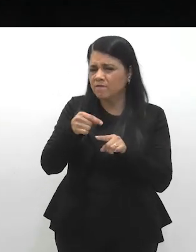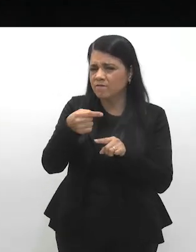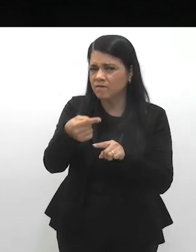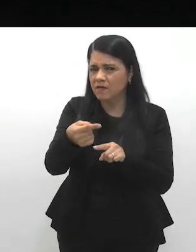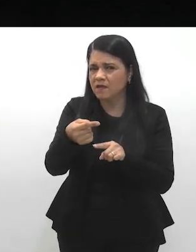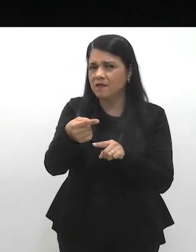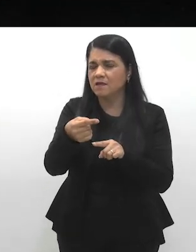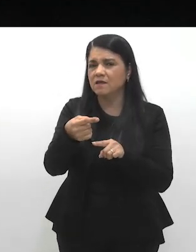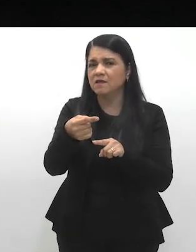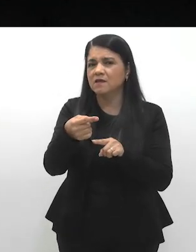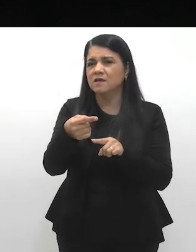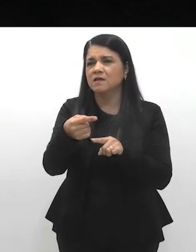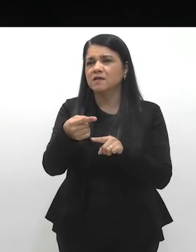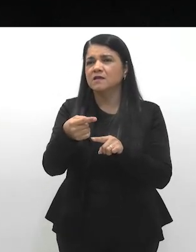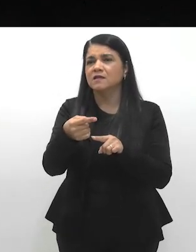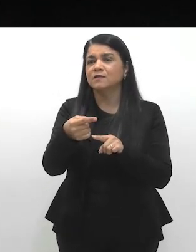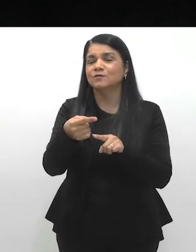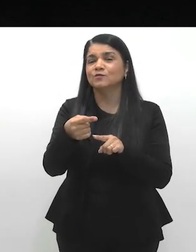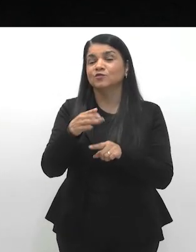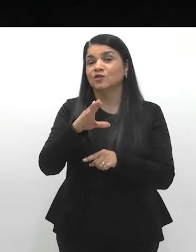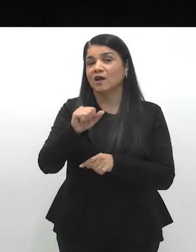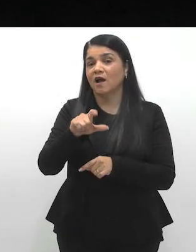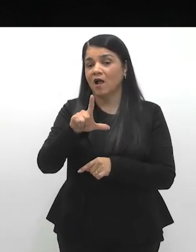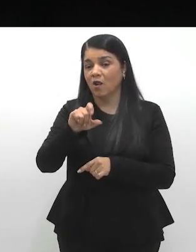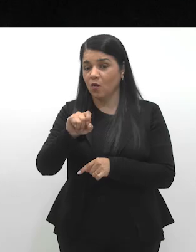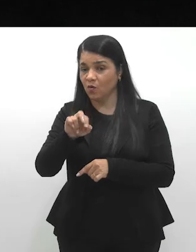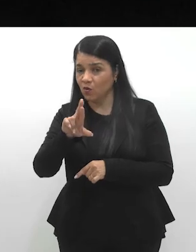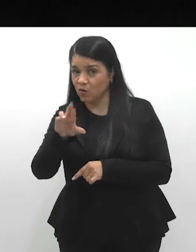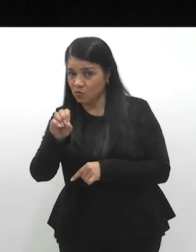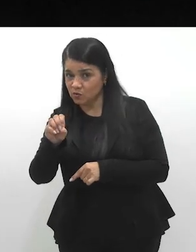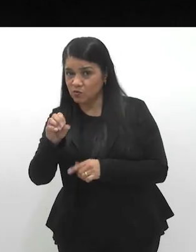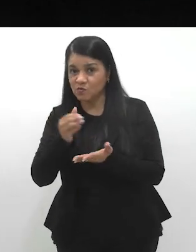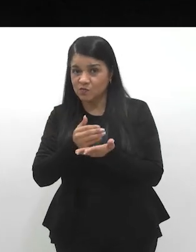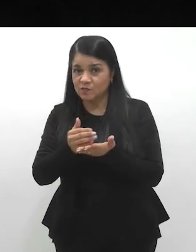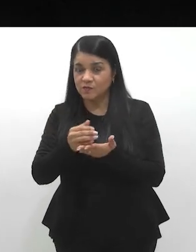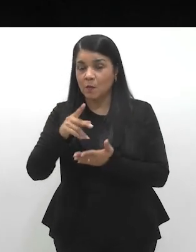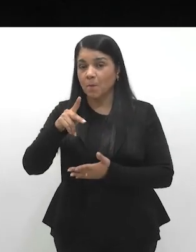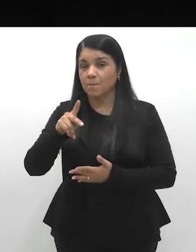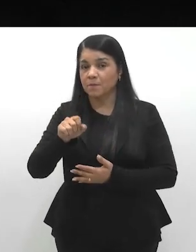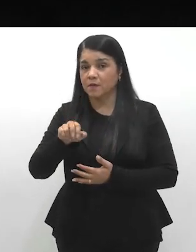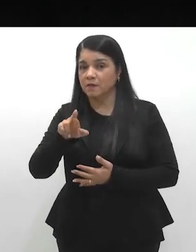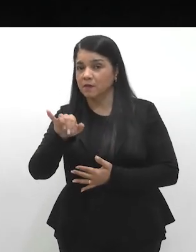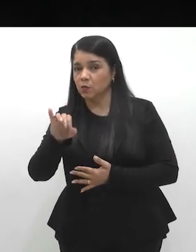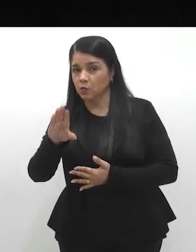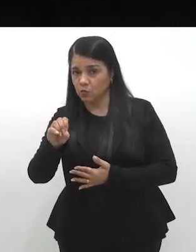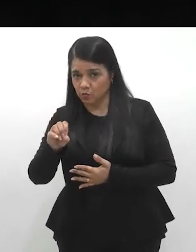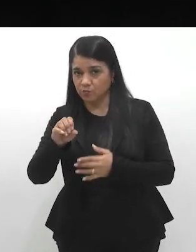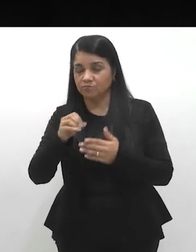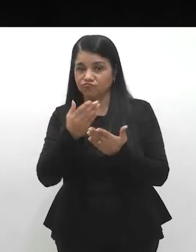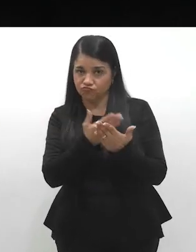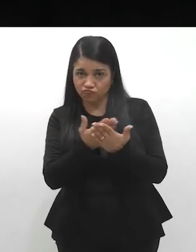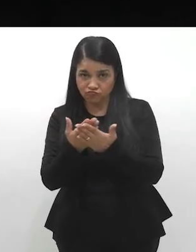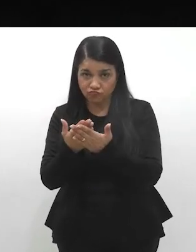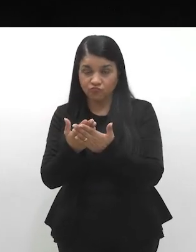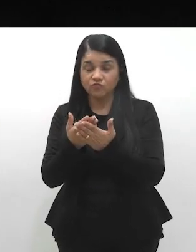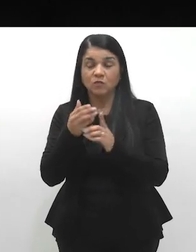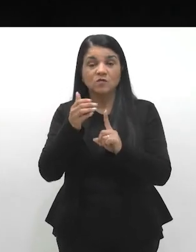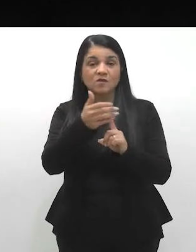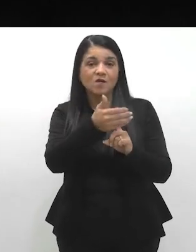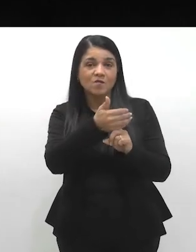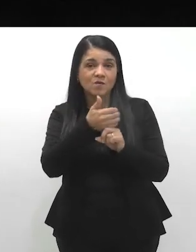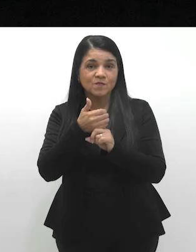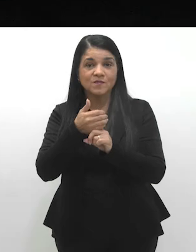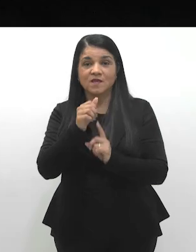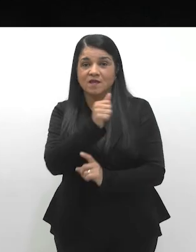vem é a semana de recepção dos calouros, vamos iniciar o período letivo. E